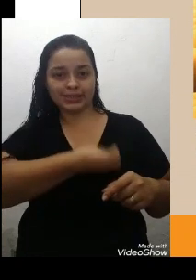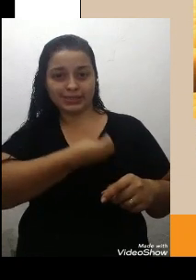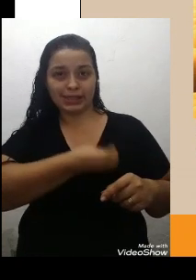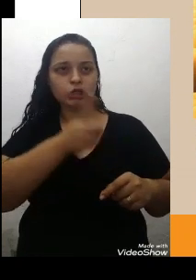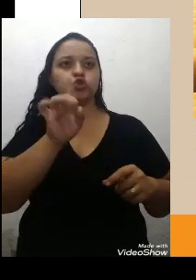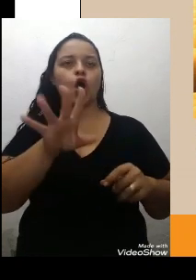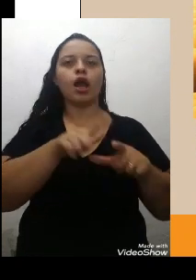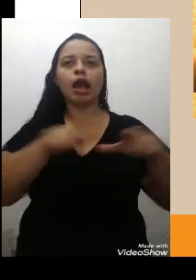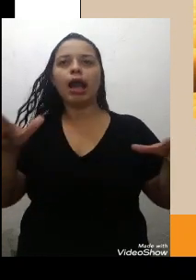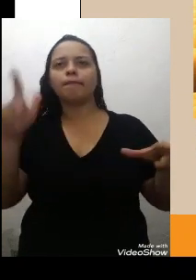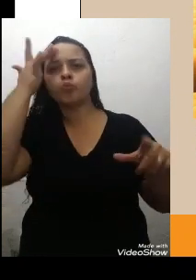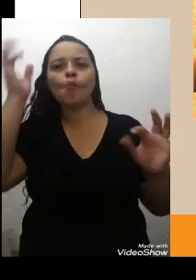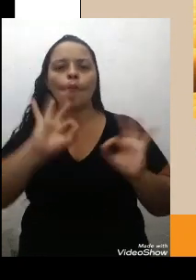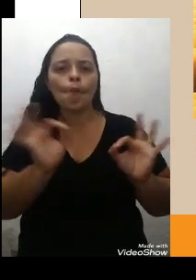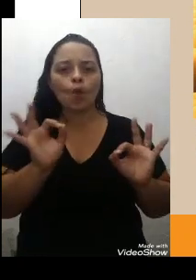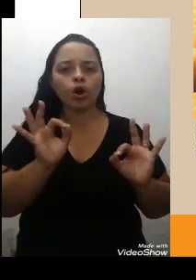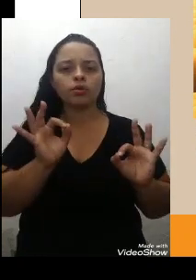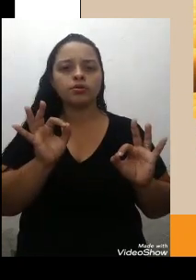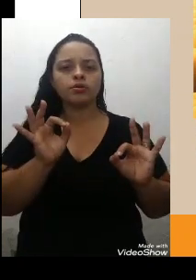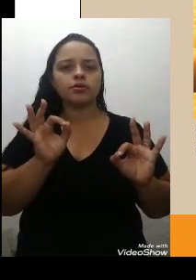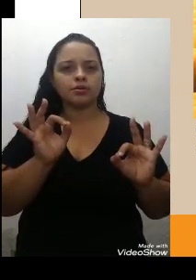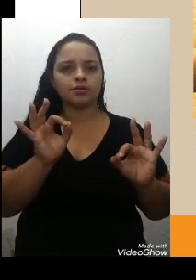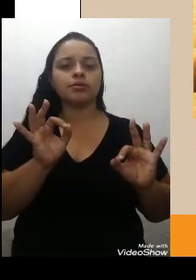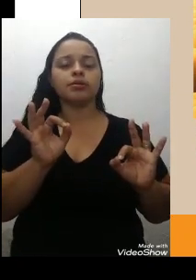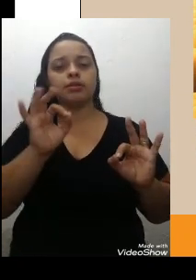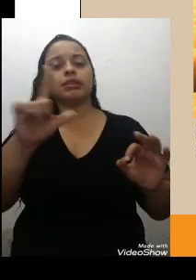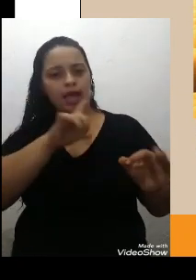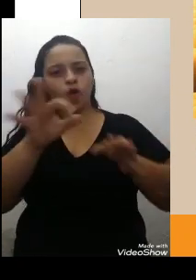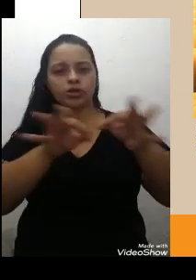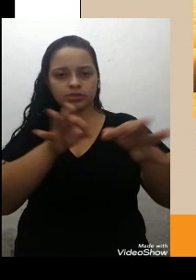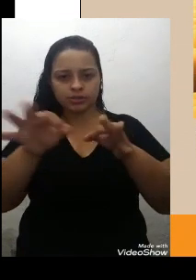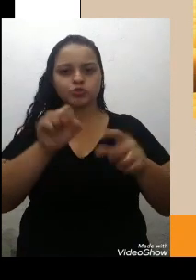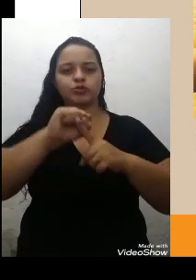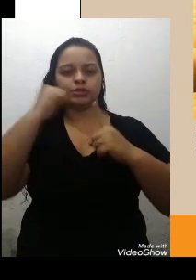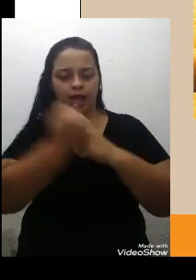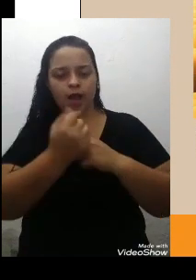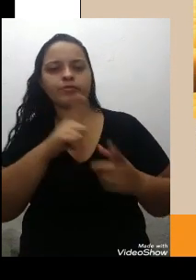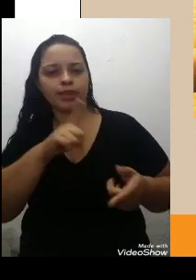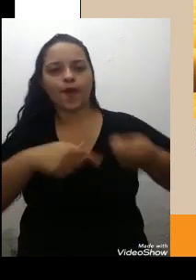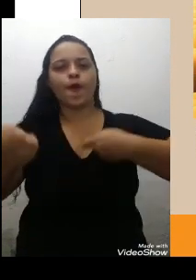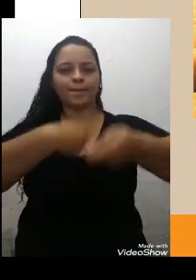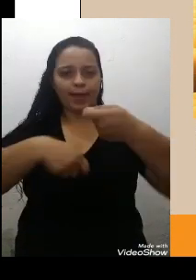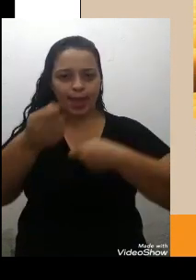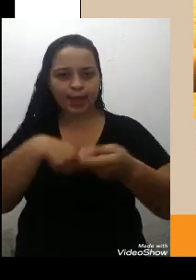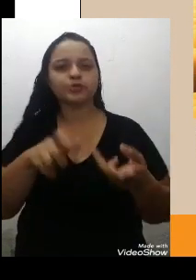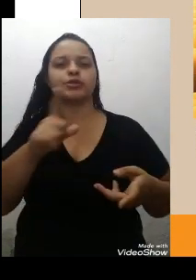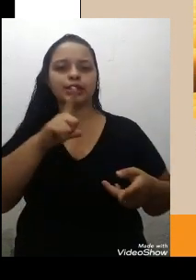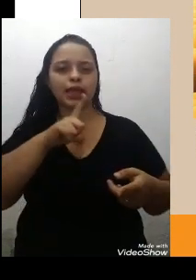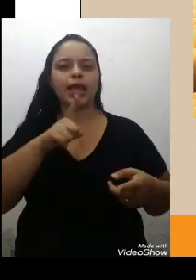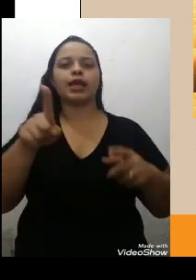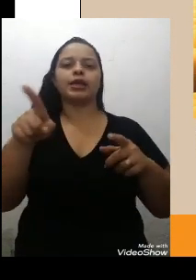ter pessoas fazendo organizações sociais, comércios, sistemas